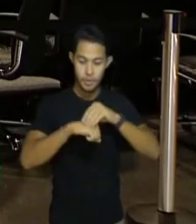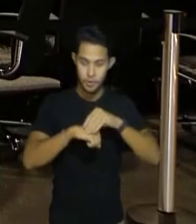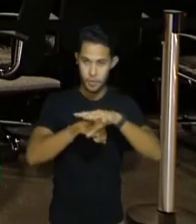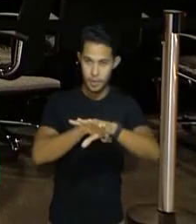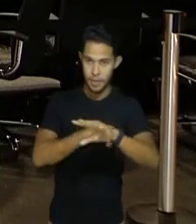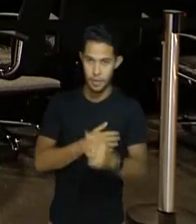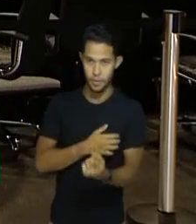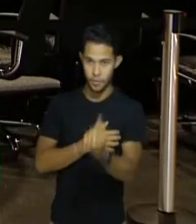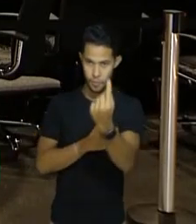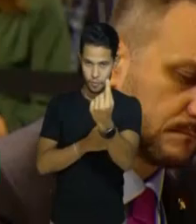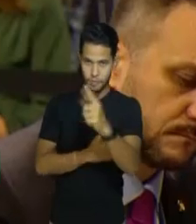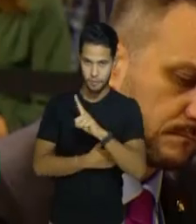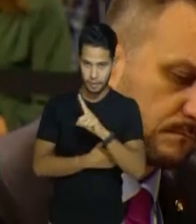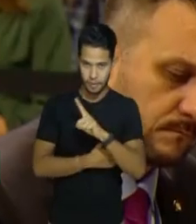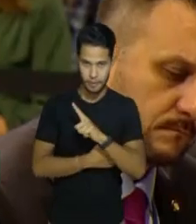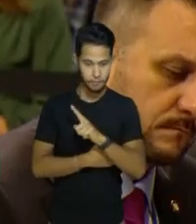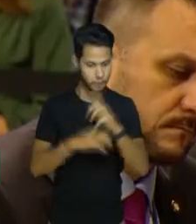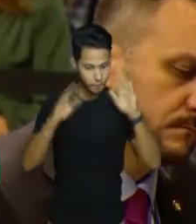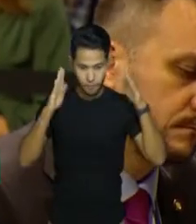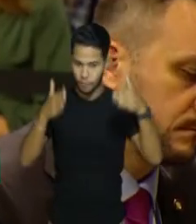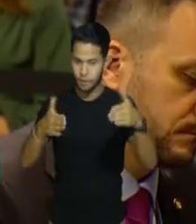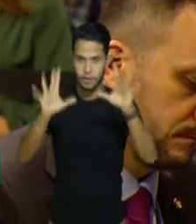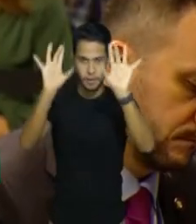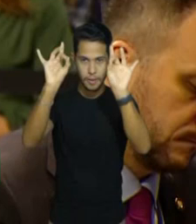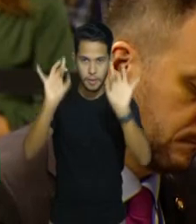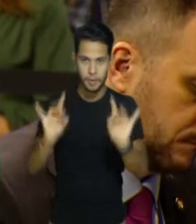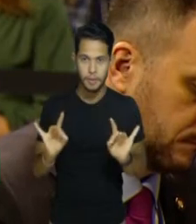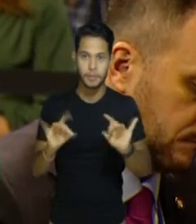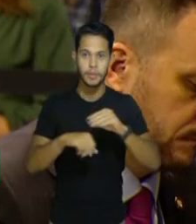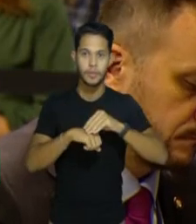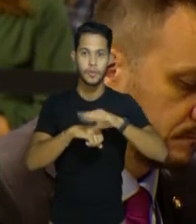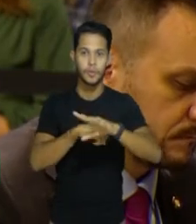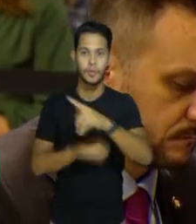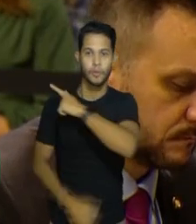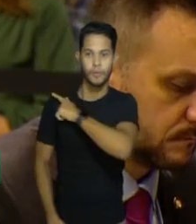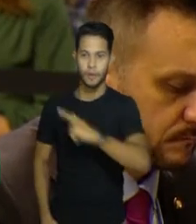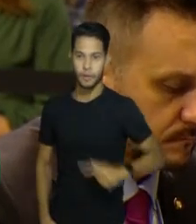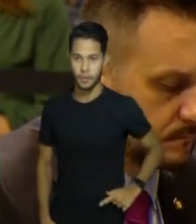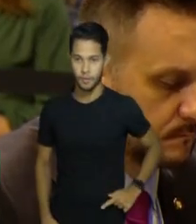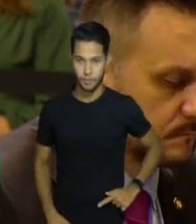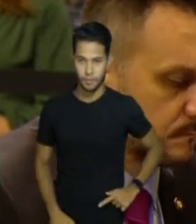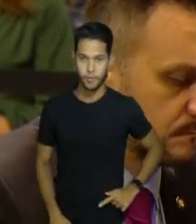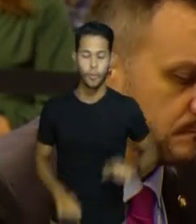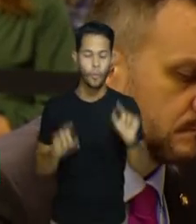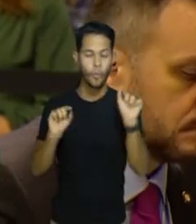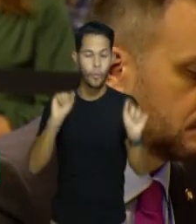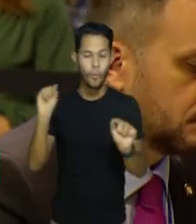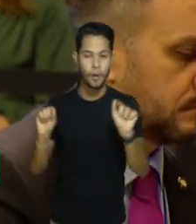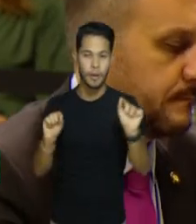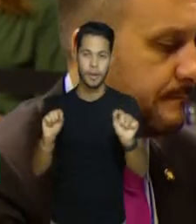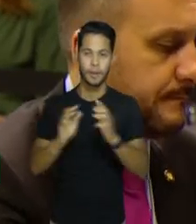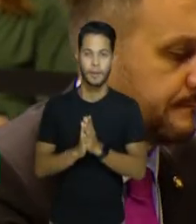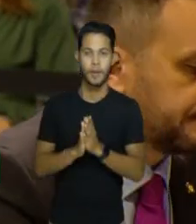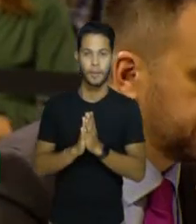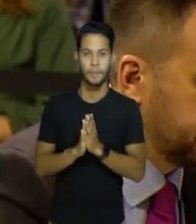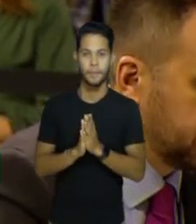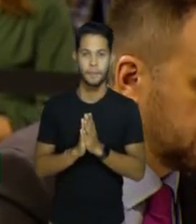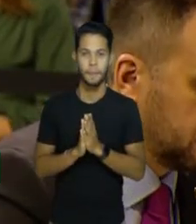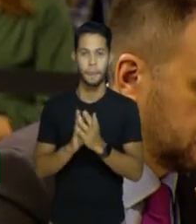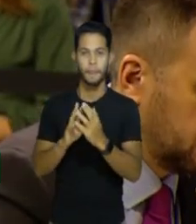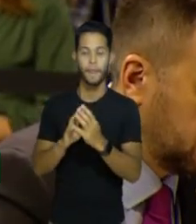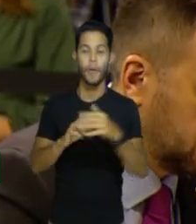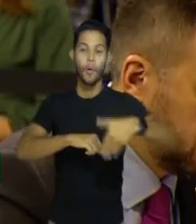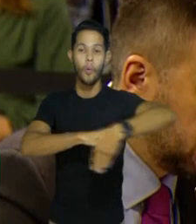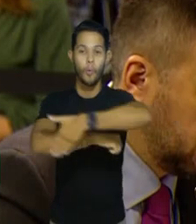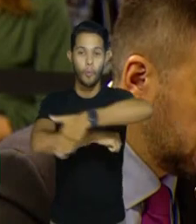uma muito especial, que sugere ao governador a pavimentação da rua